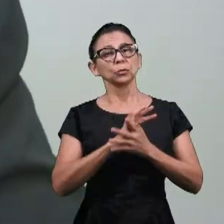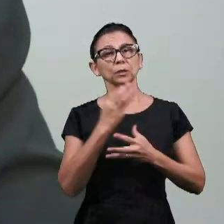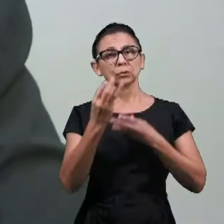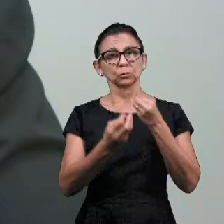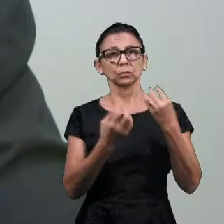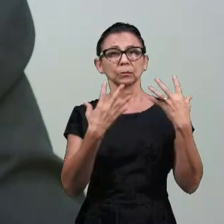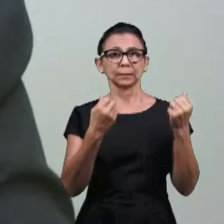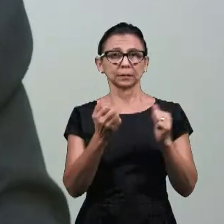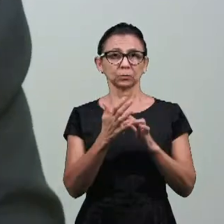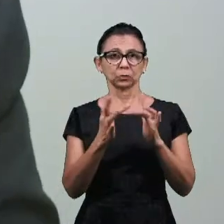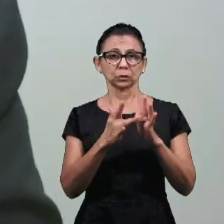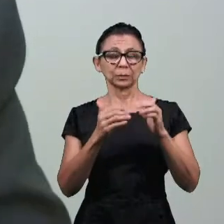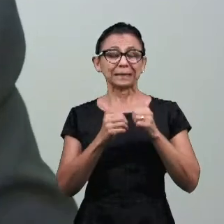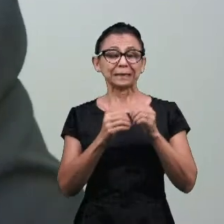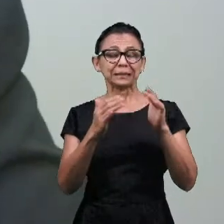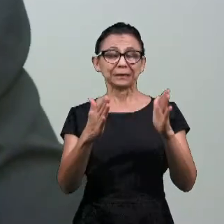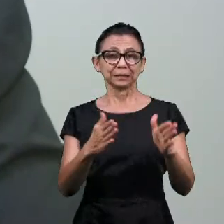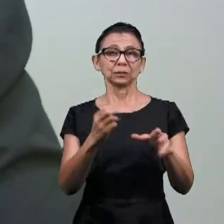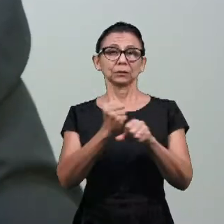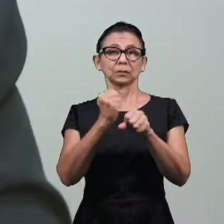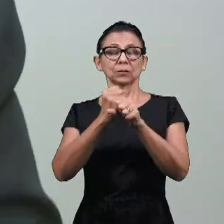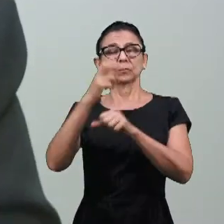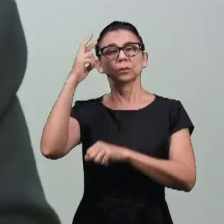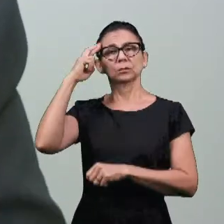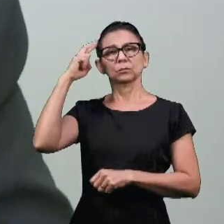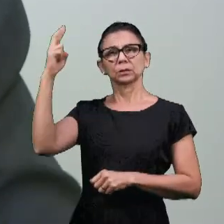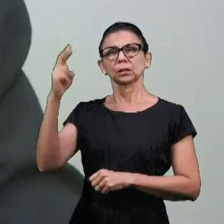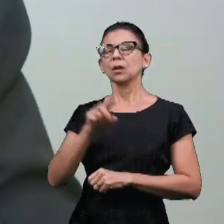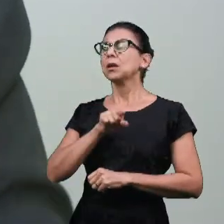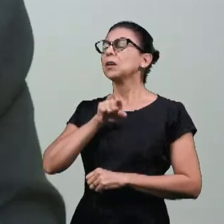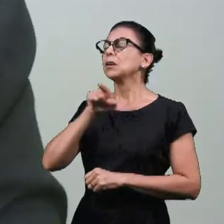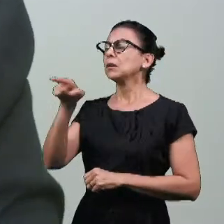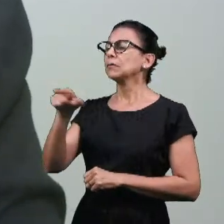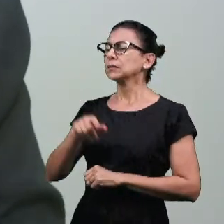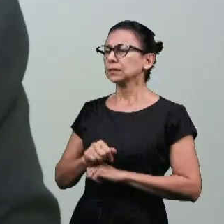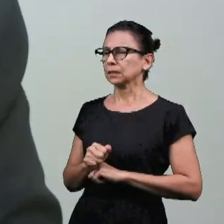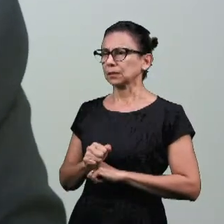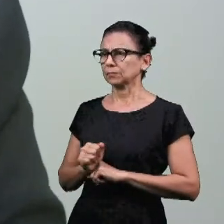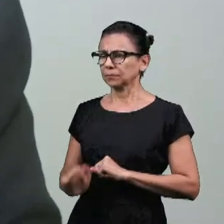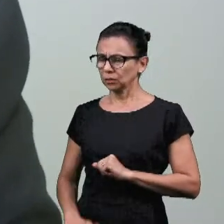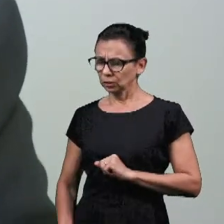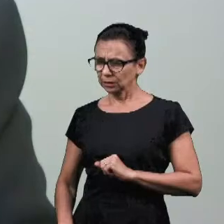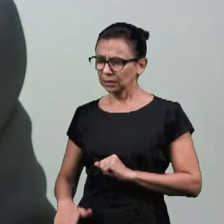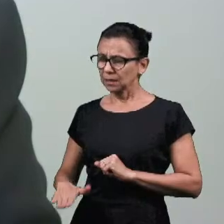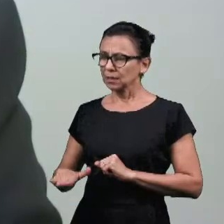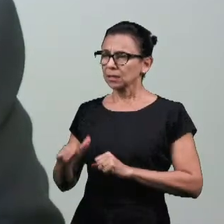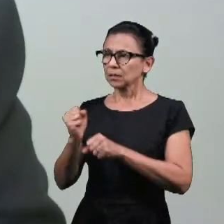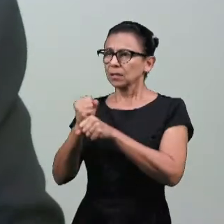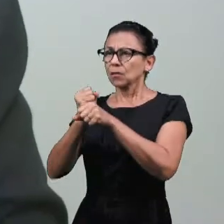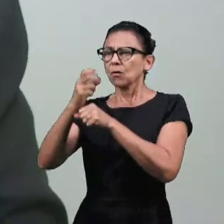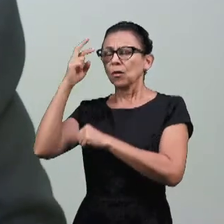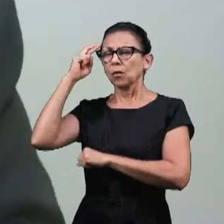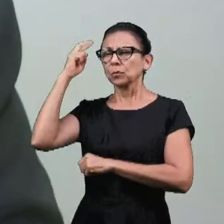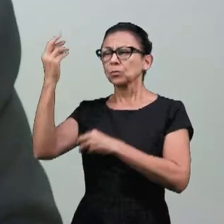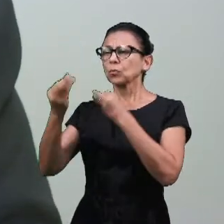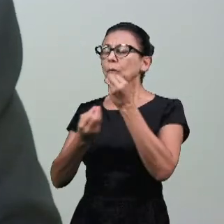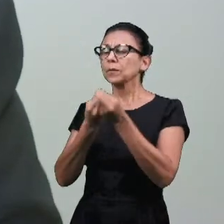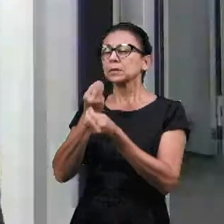seu entendimento da obra? O senhor já entendeu desde criança? Como é que foi esse começo do senhor? Entendimento de